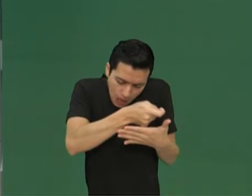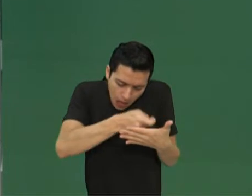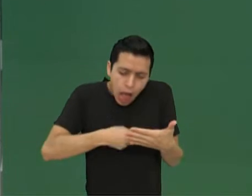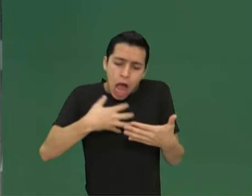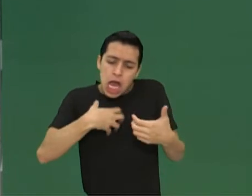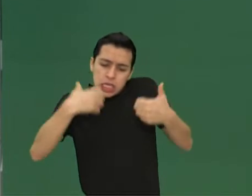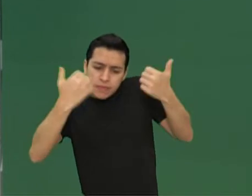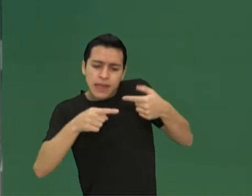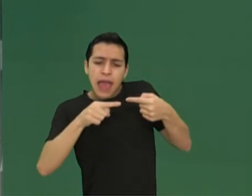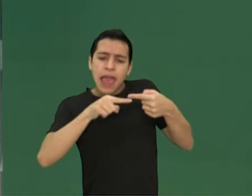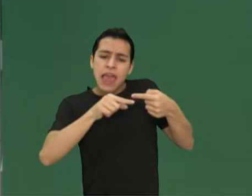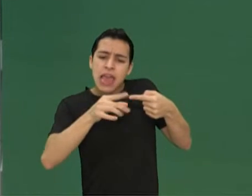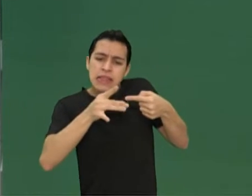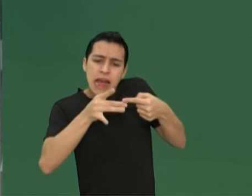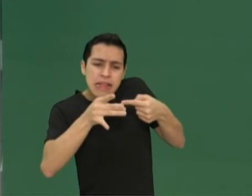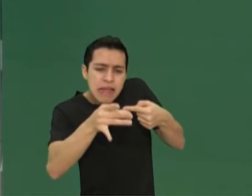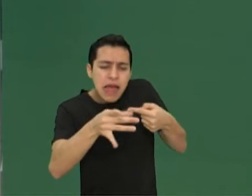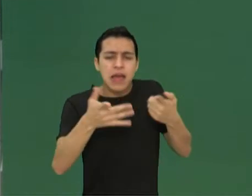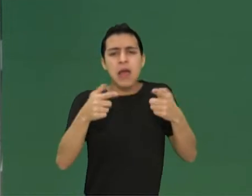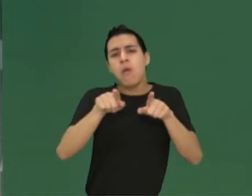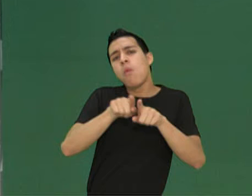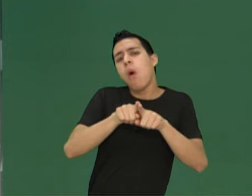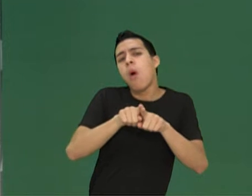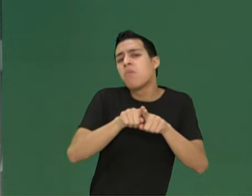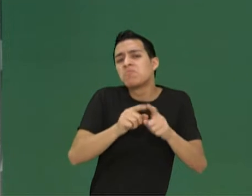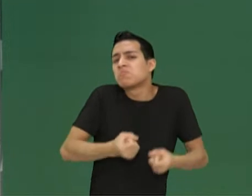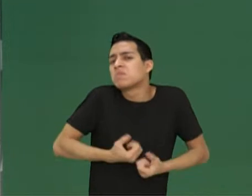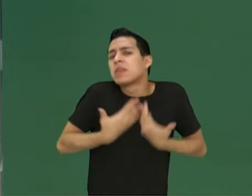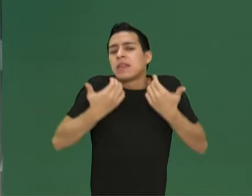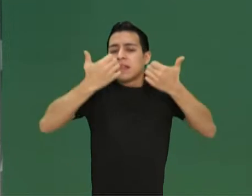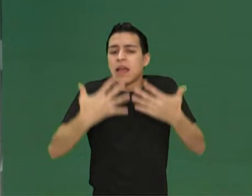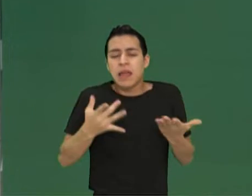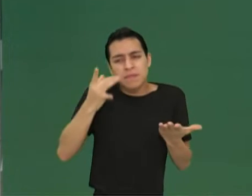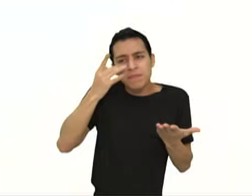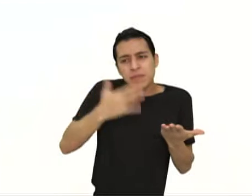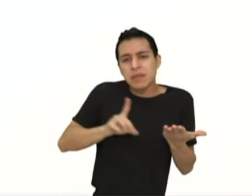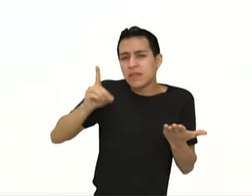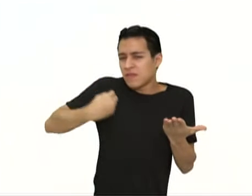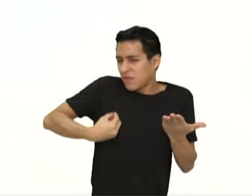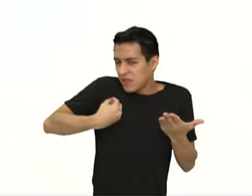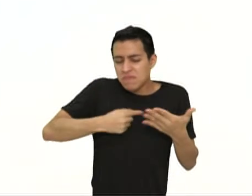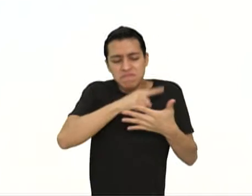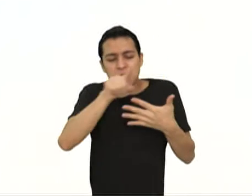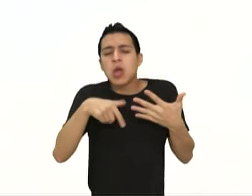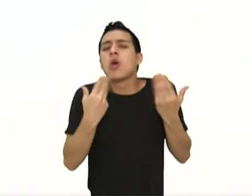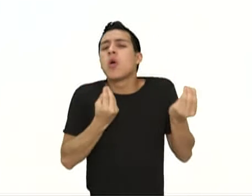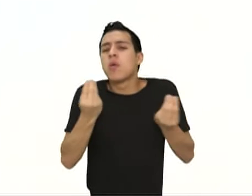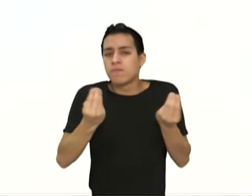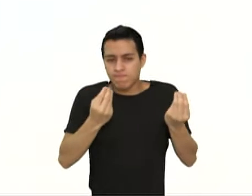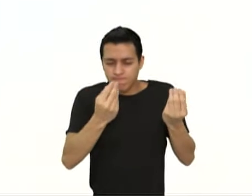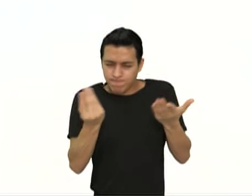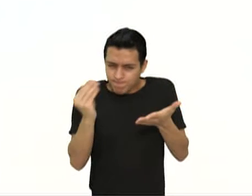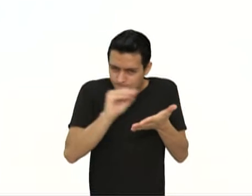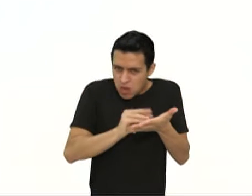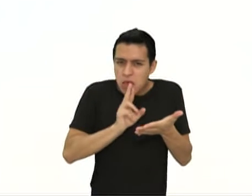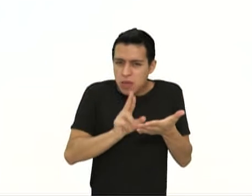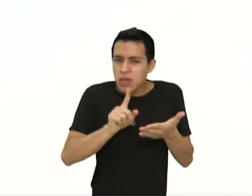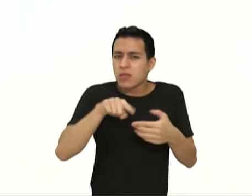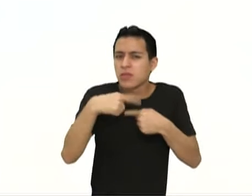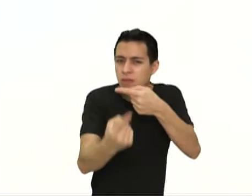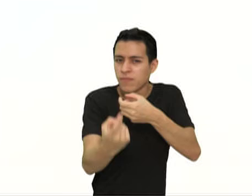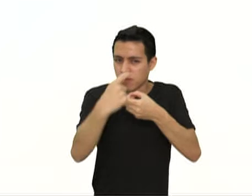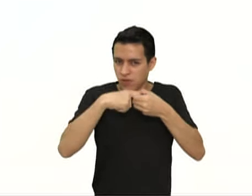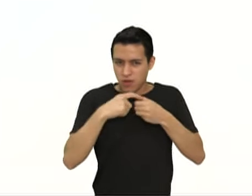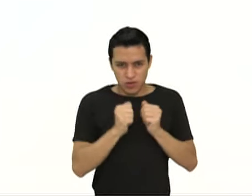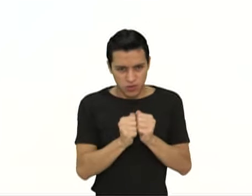maneira que você consegue expressar ali uma dessas 5 provas da existência de Deus. Dá uma pensada aí, anota a sua resposta e depois